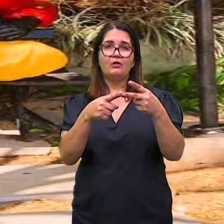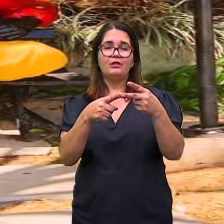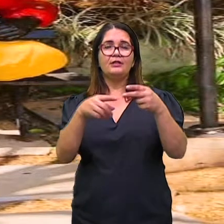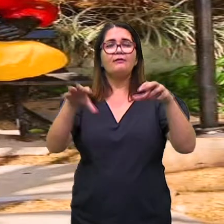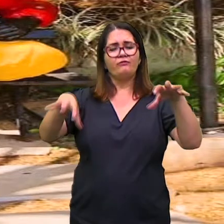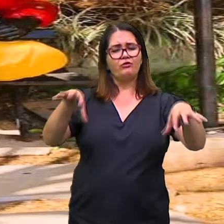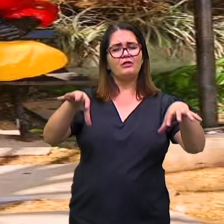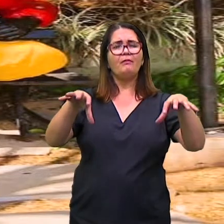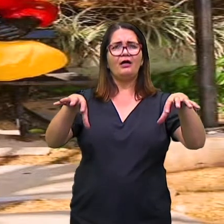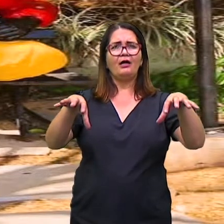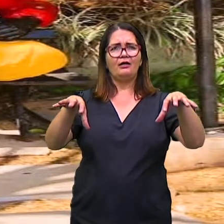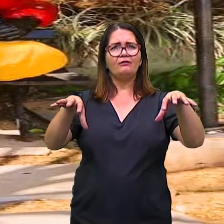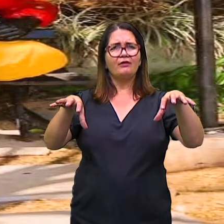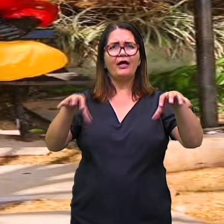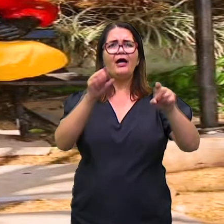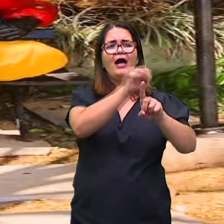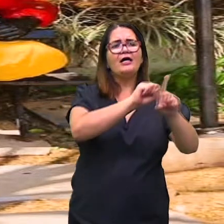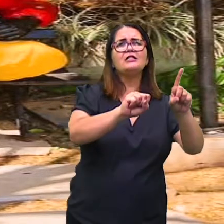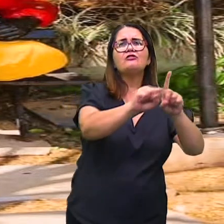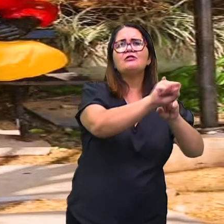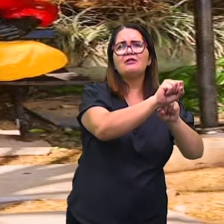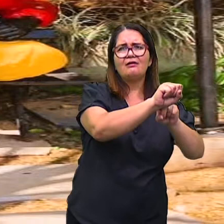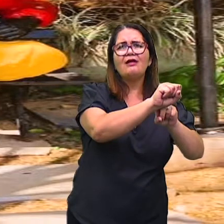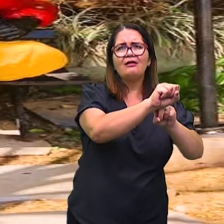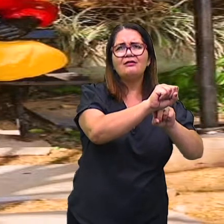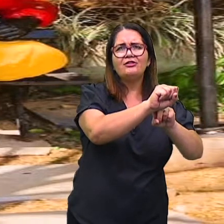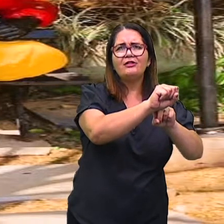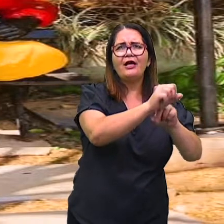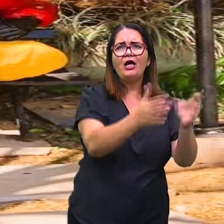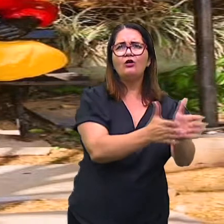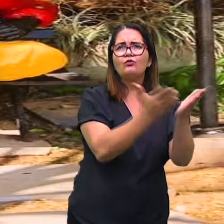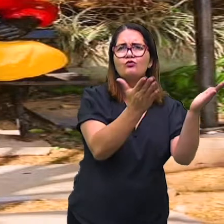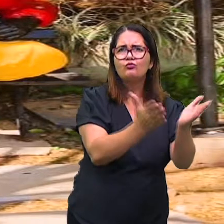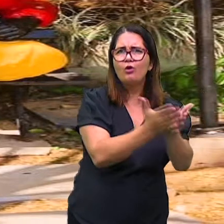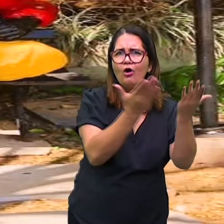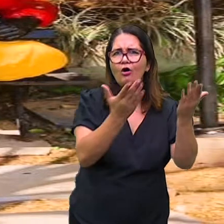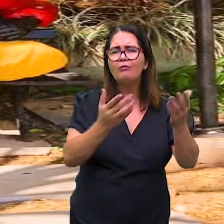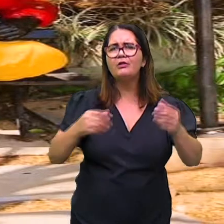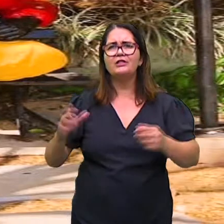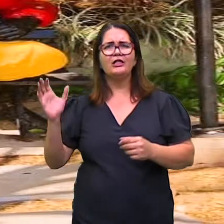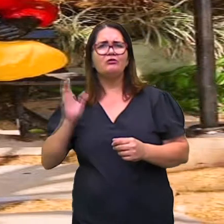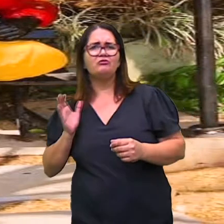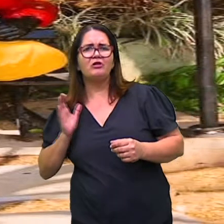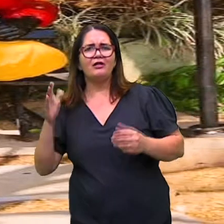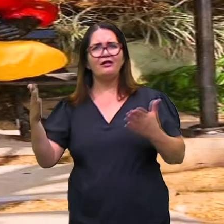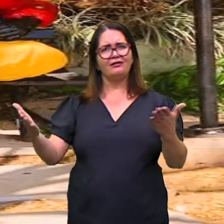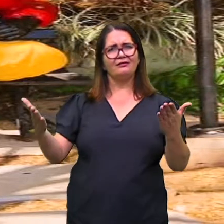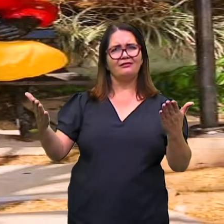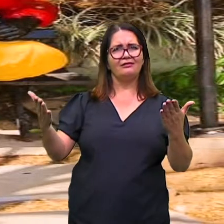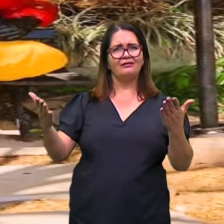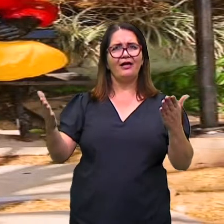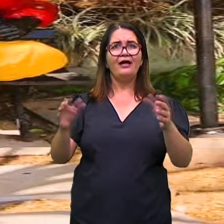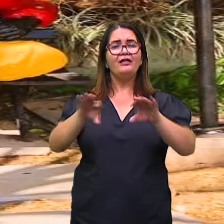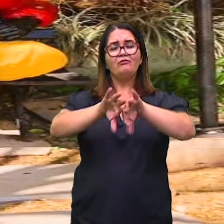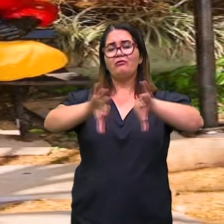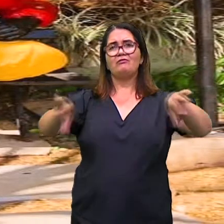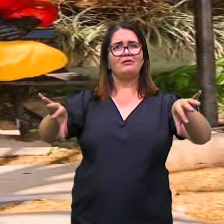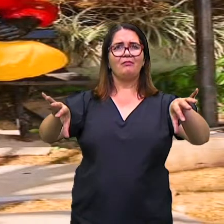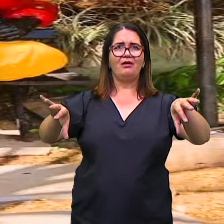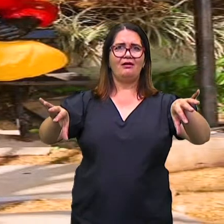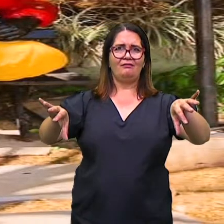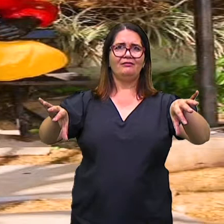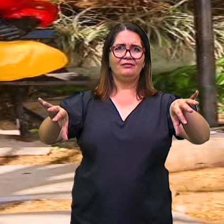o que mais motiva a população a manter viva a infindável rixa entre muçulmanos e cristãos é a